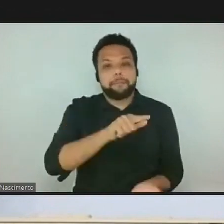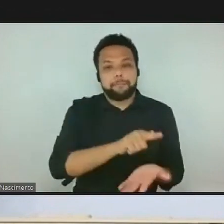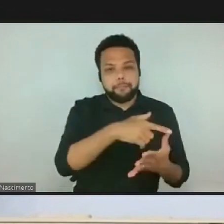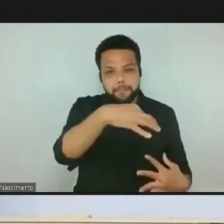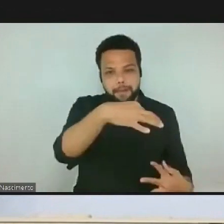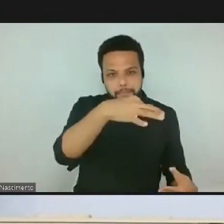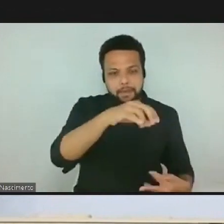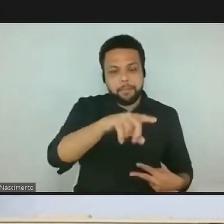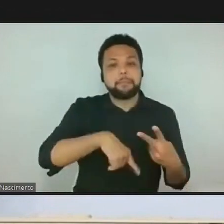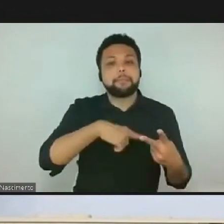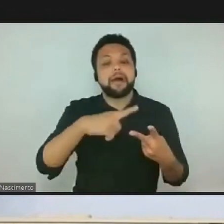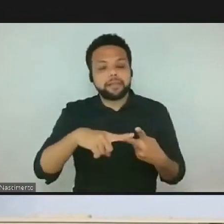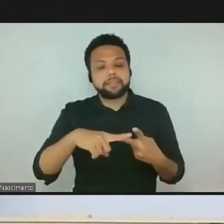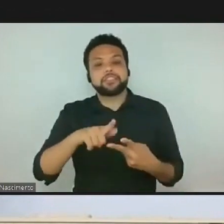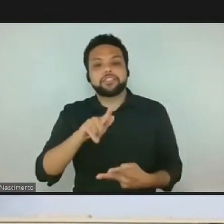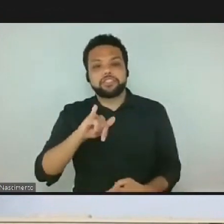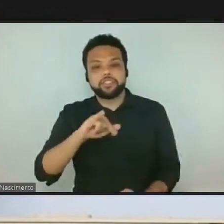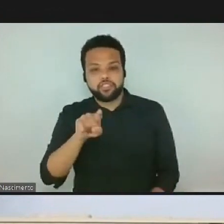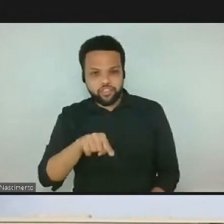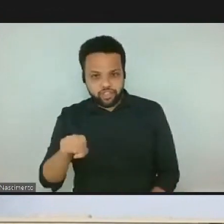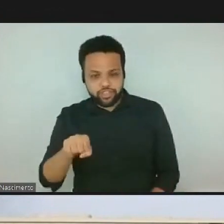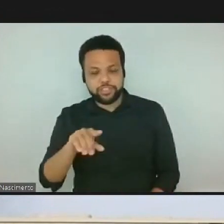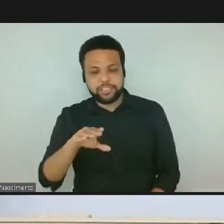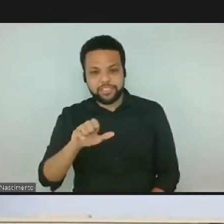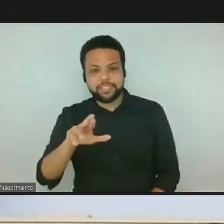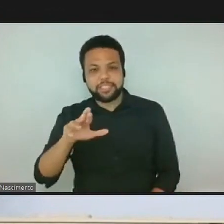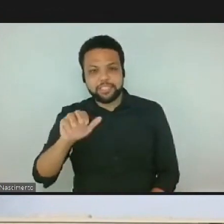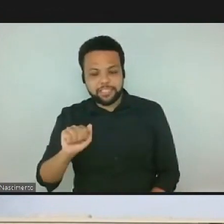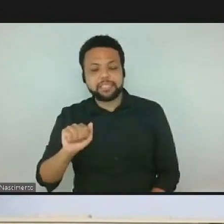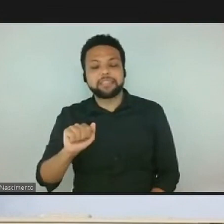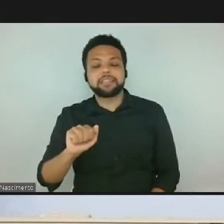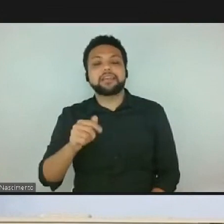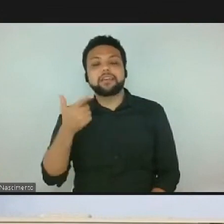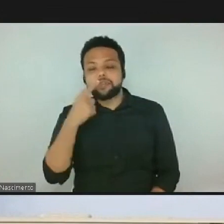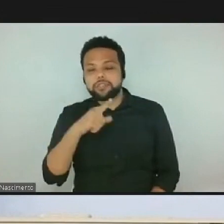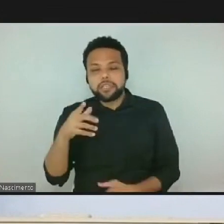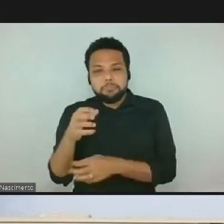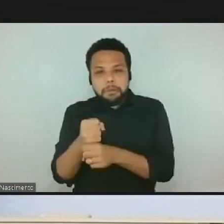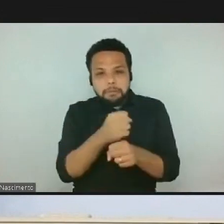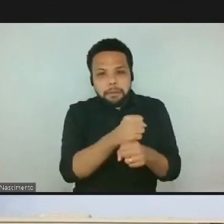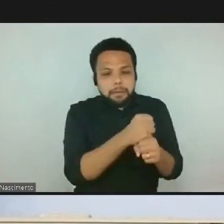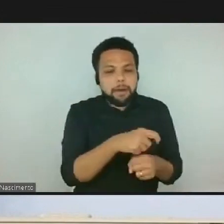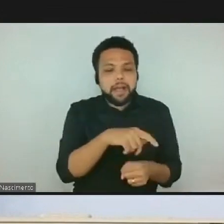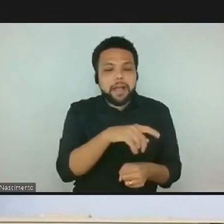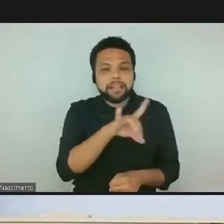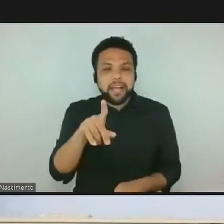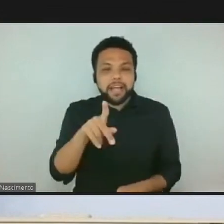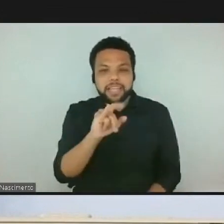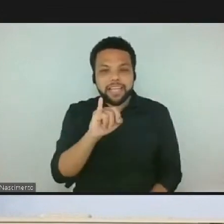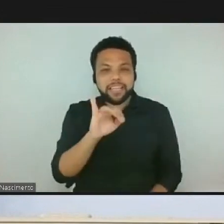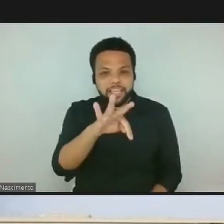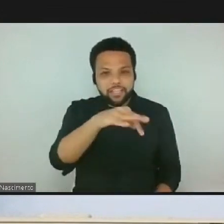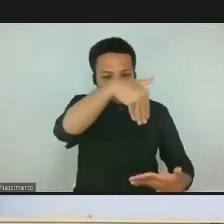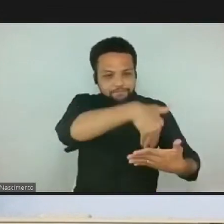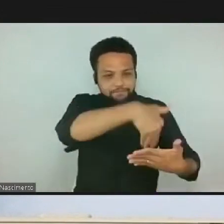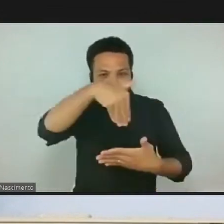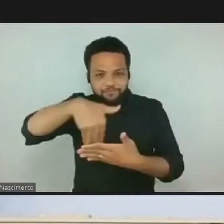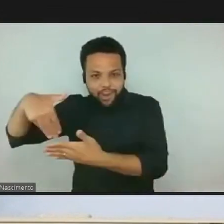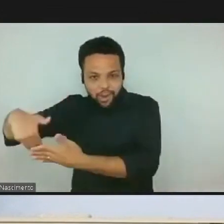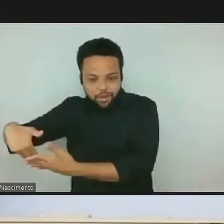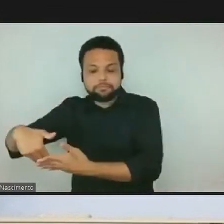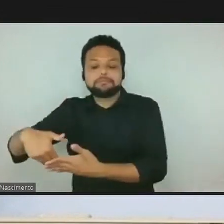e fazer esses kits com 100 folhas em cada envelope. Então, foi